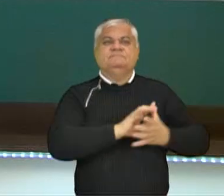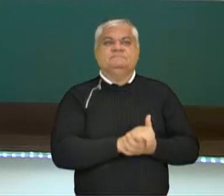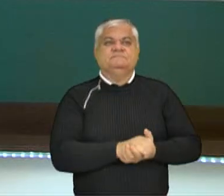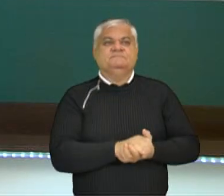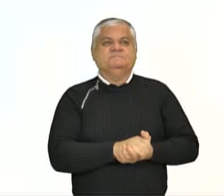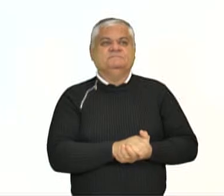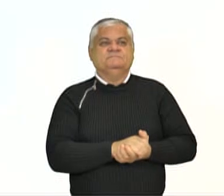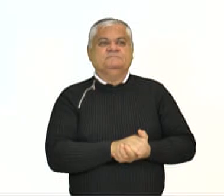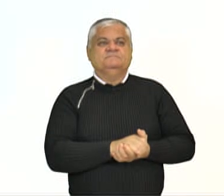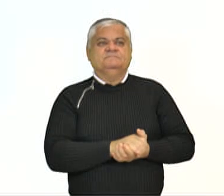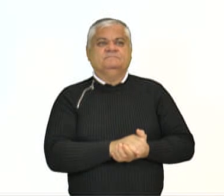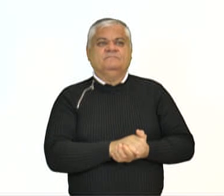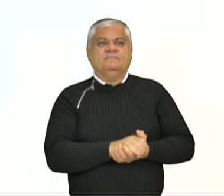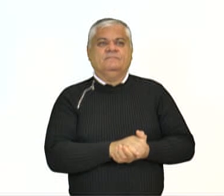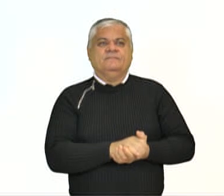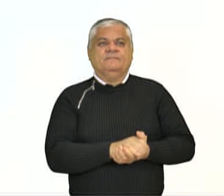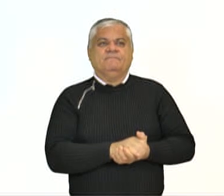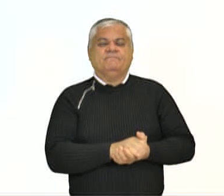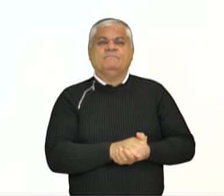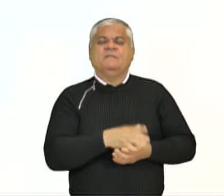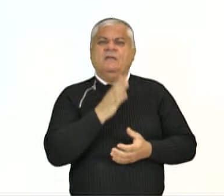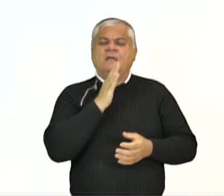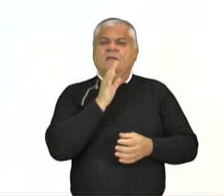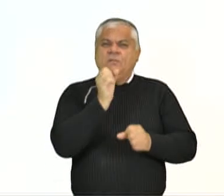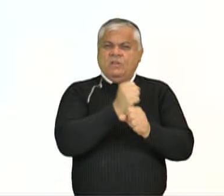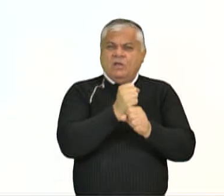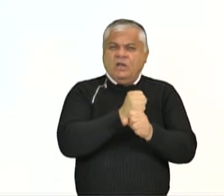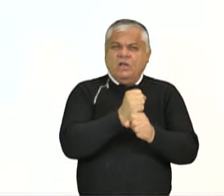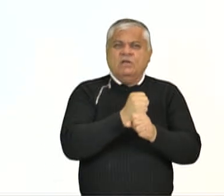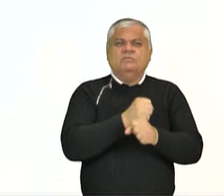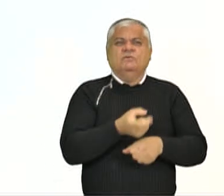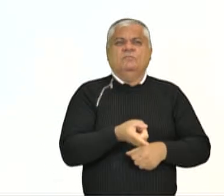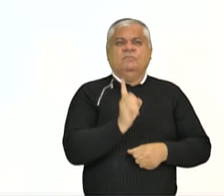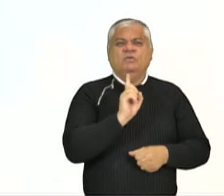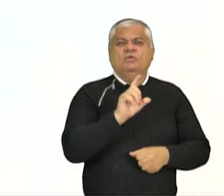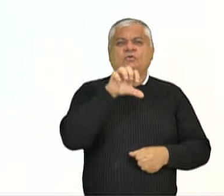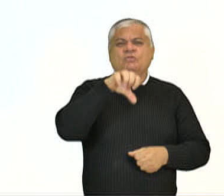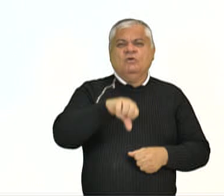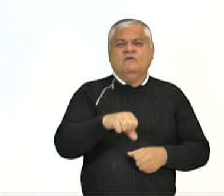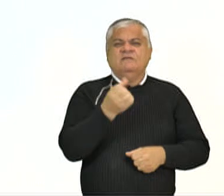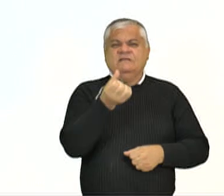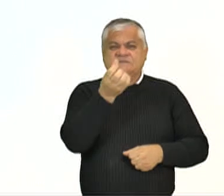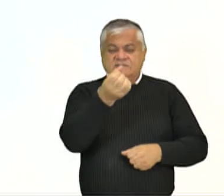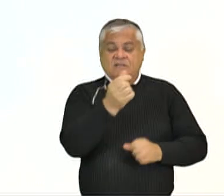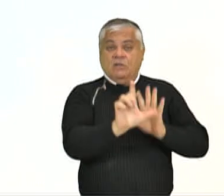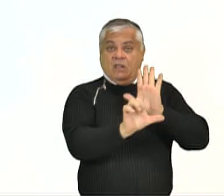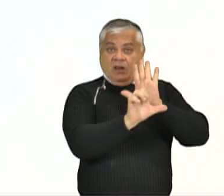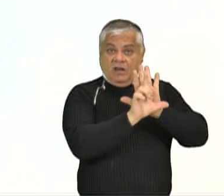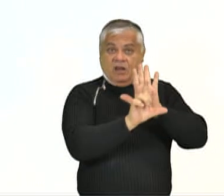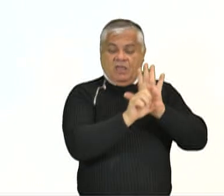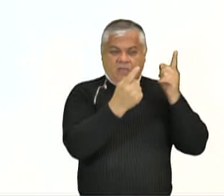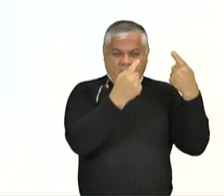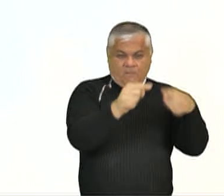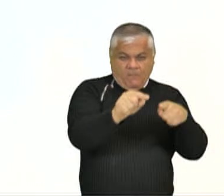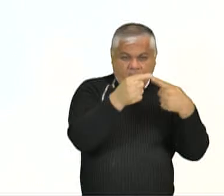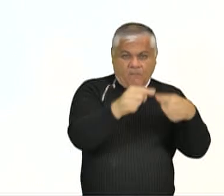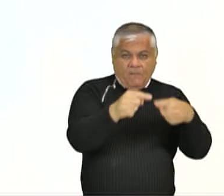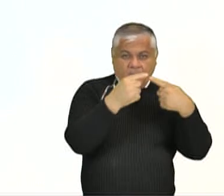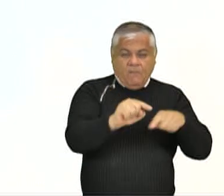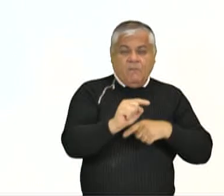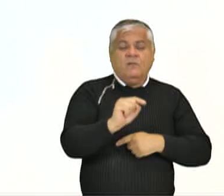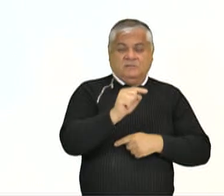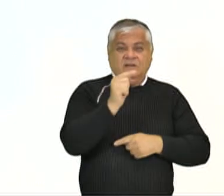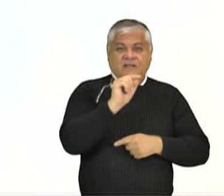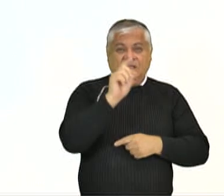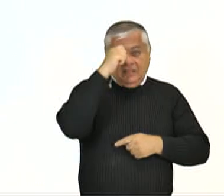Muito bem. Você sabia também que mesmo as restrições legais contra os negros sendo abolidas